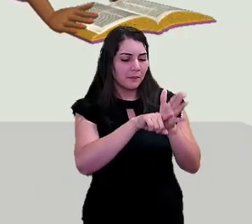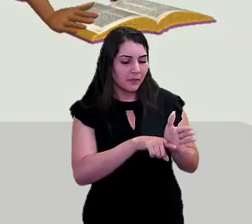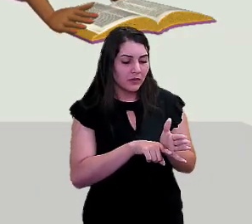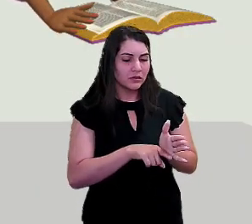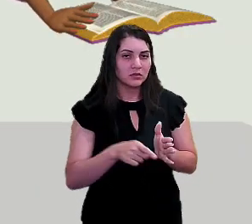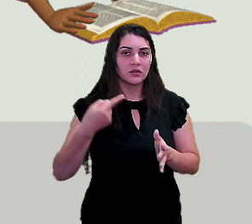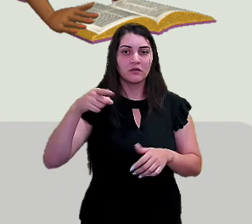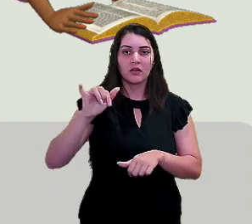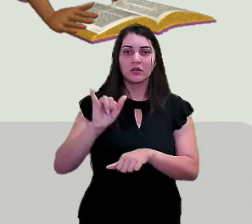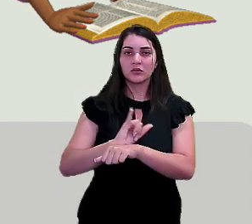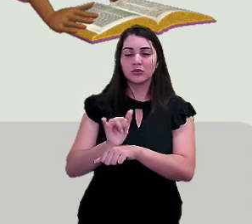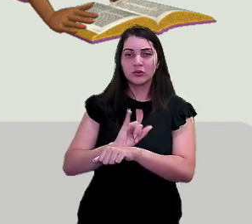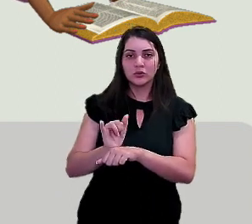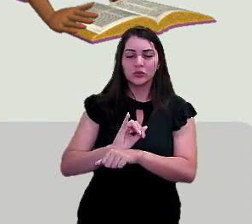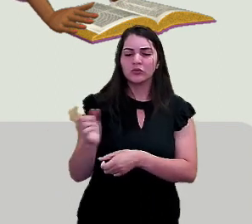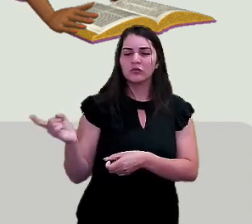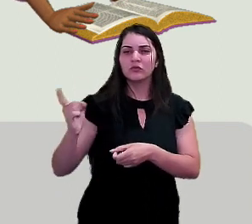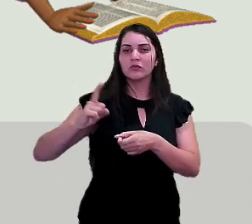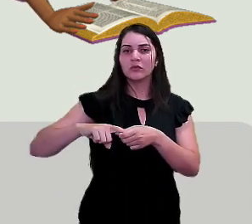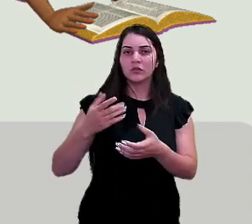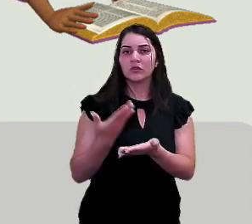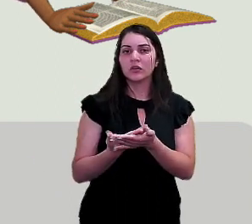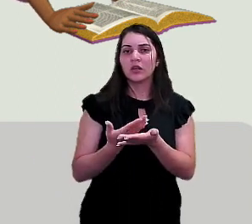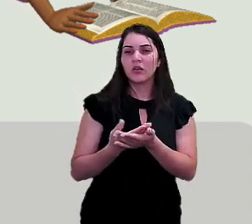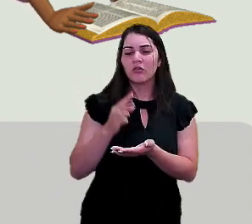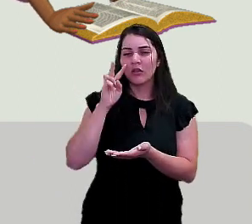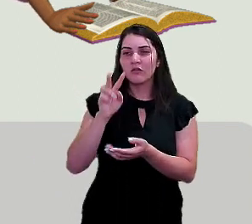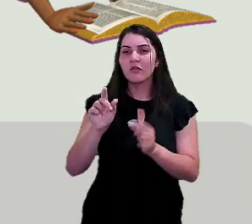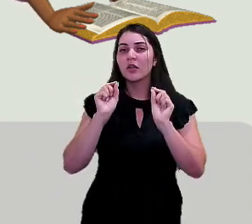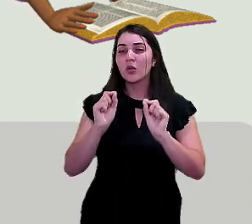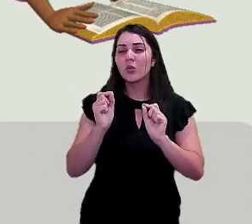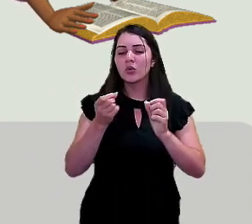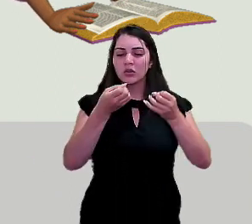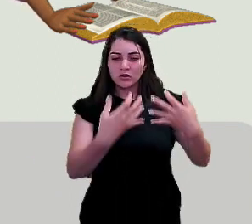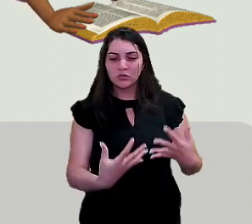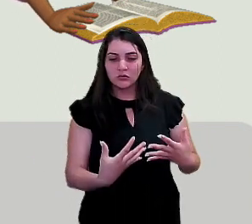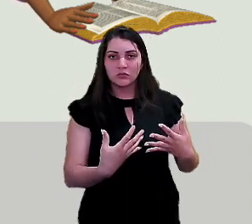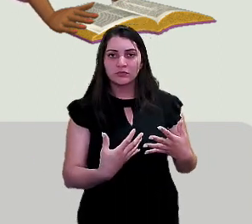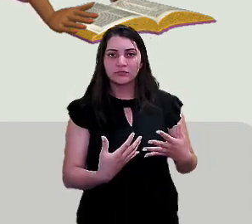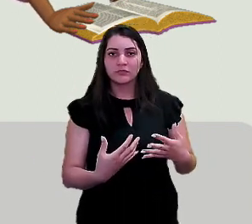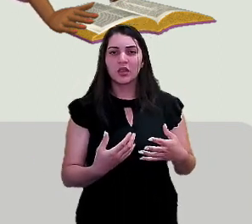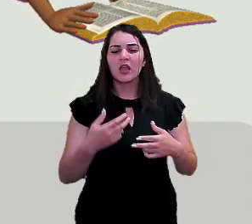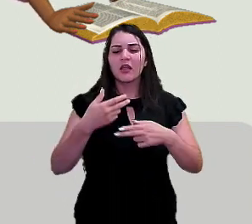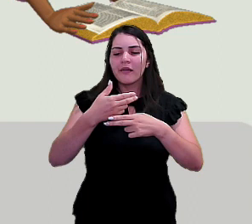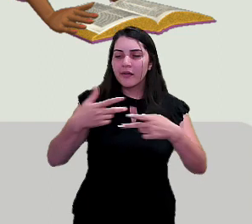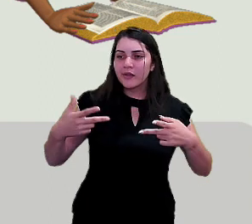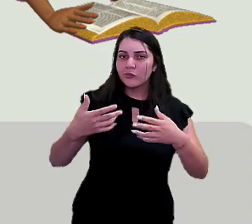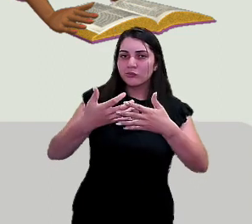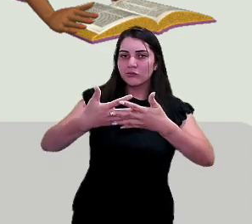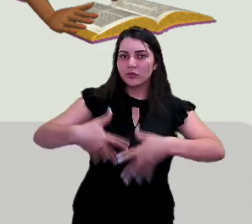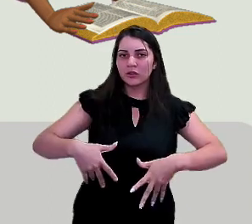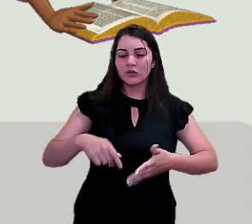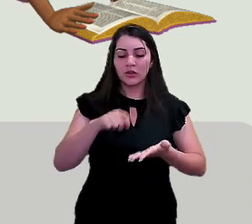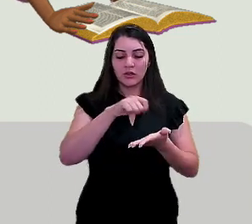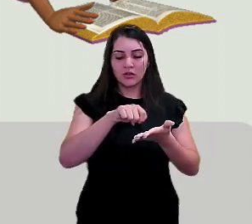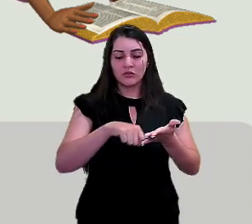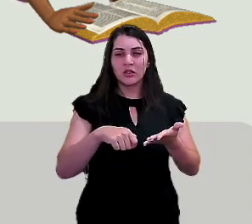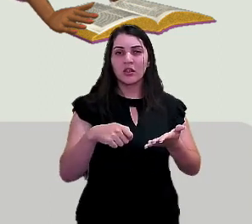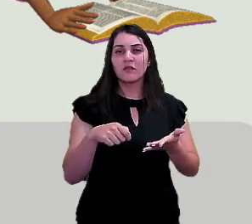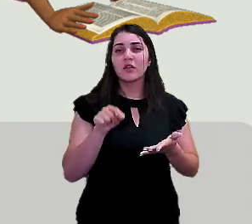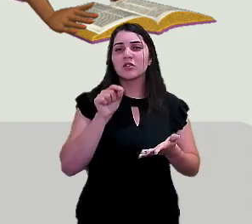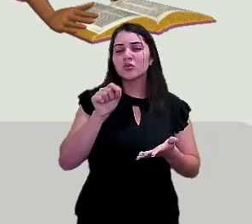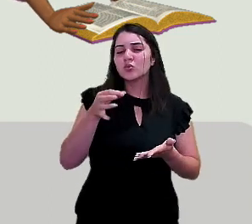lá no YouTube, volta à aula, vê o que foi que a gente falou sobre o que é recursos naturais. Olha aí, ó. Escreva com suas